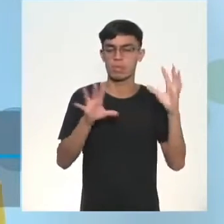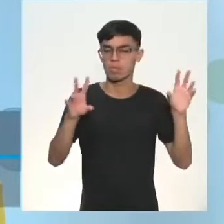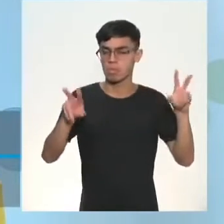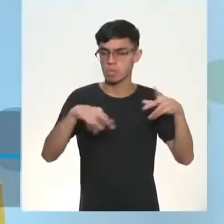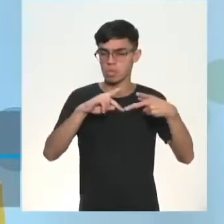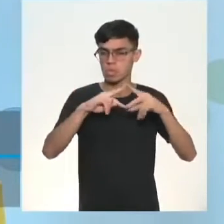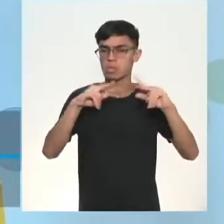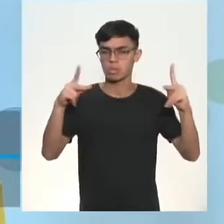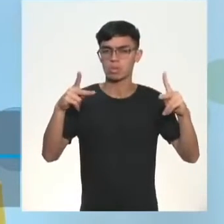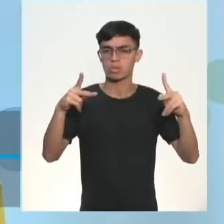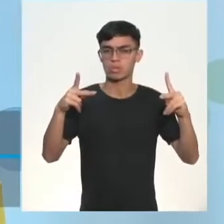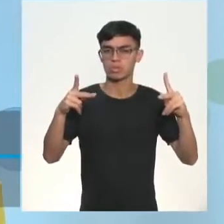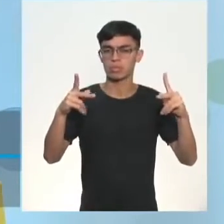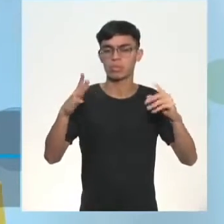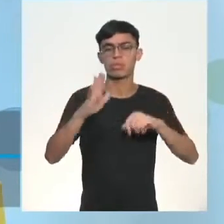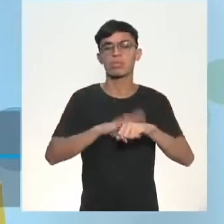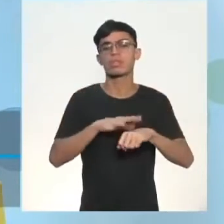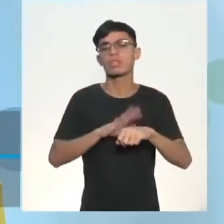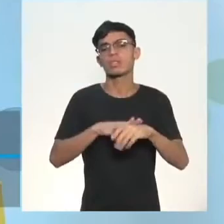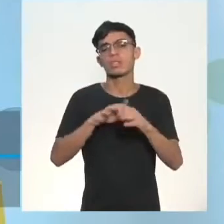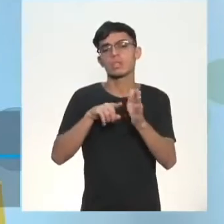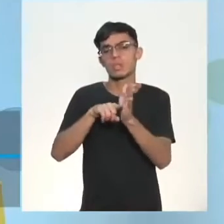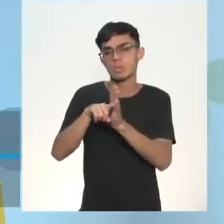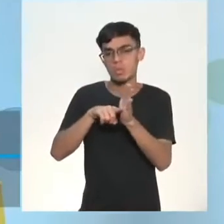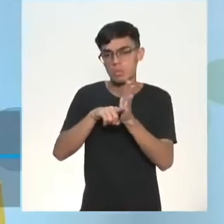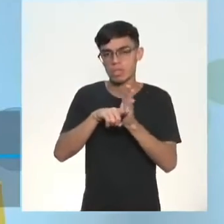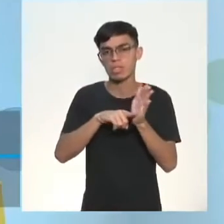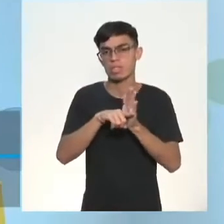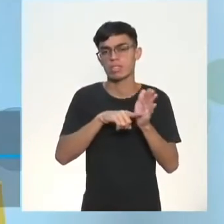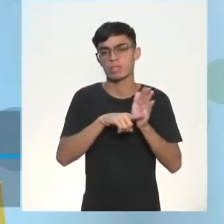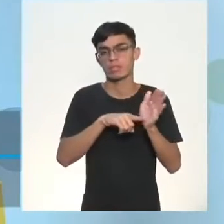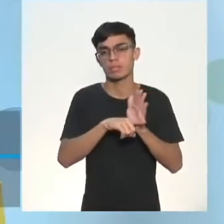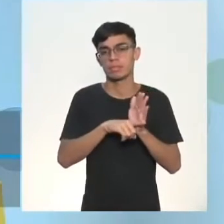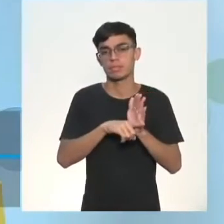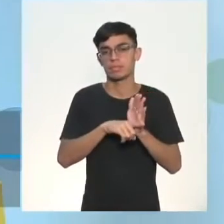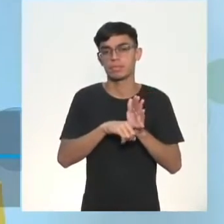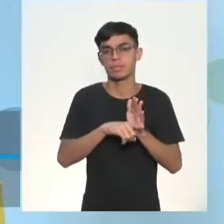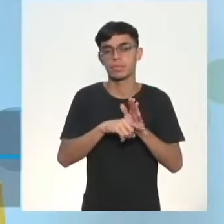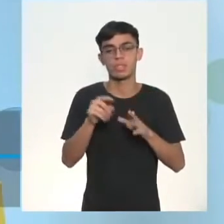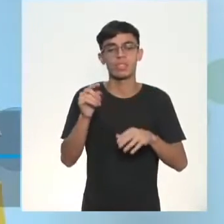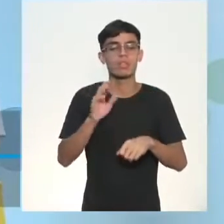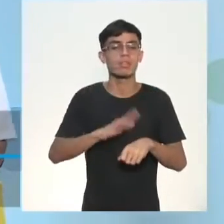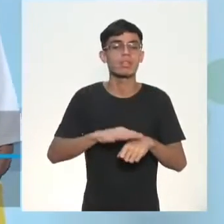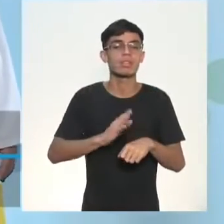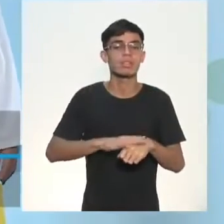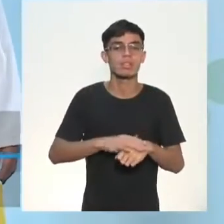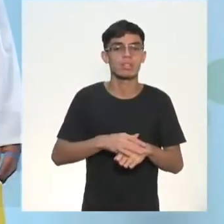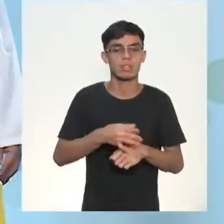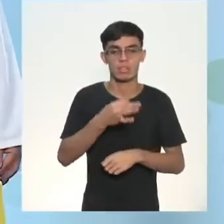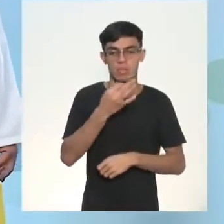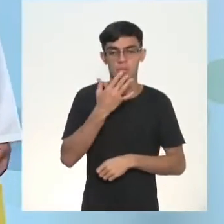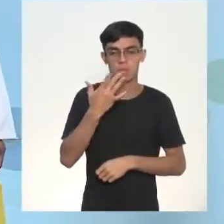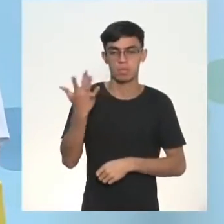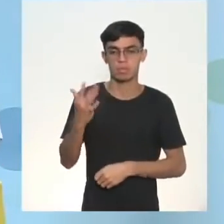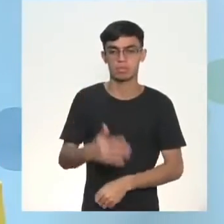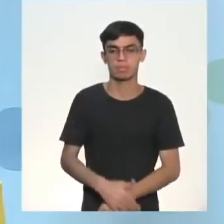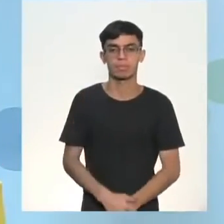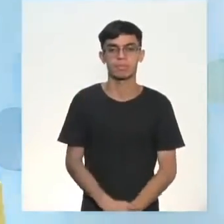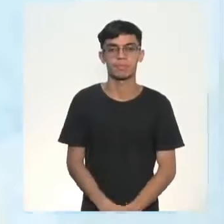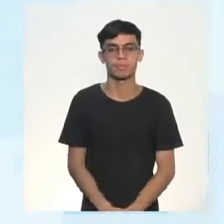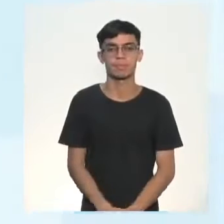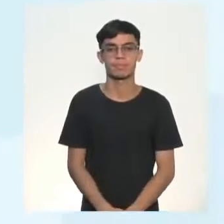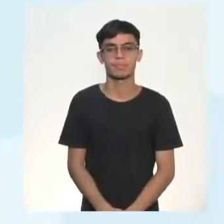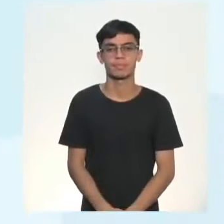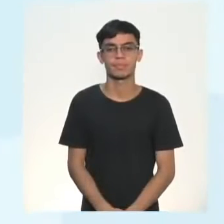ele bolou um sistema para testar essa hipótese. Tá bom? E como que ele fez? Vamos ver aí. Então ele pegou aí,